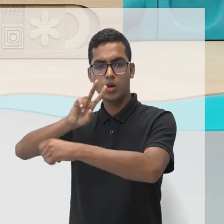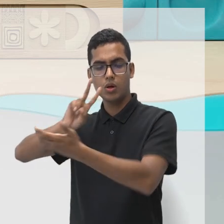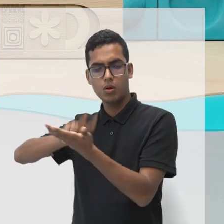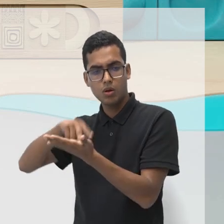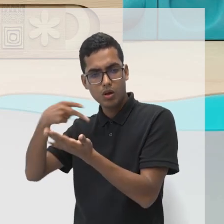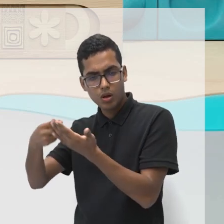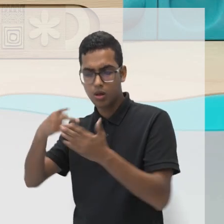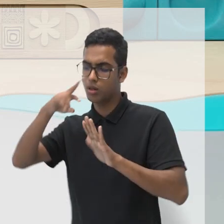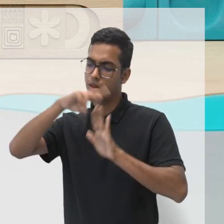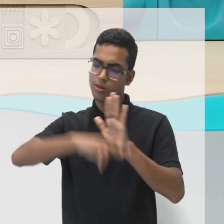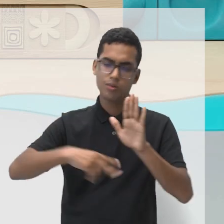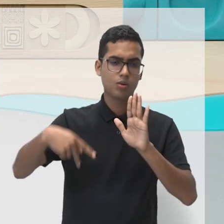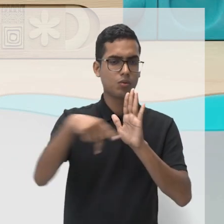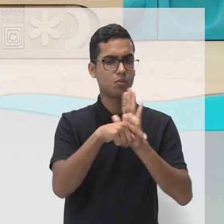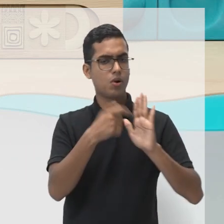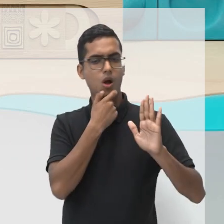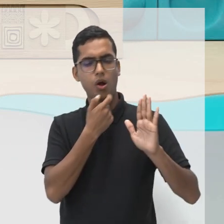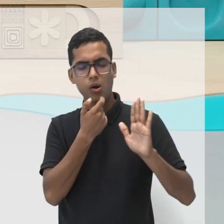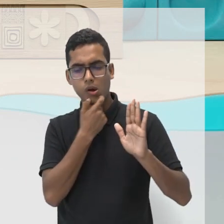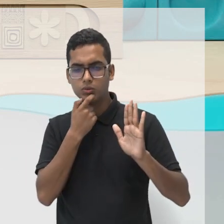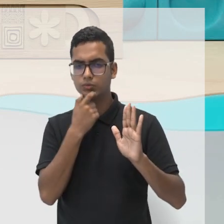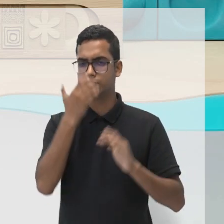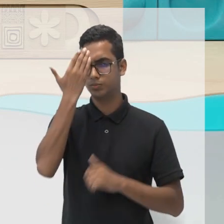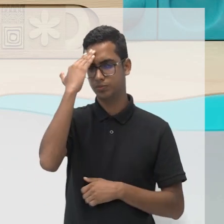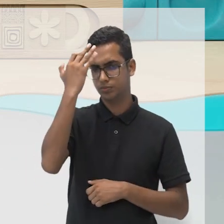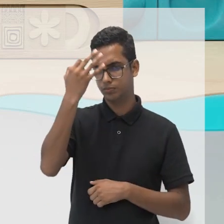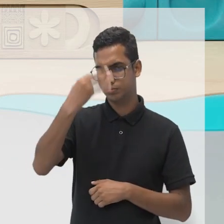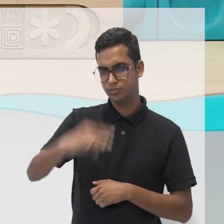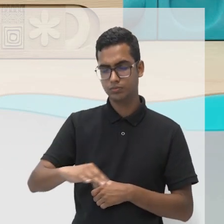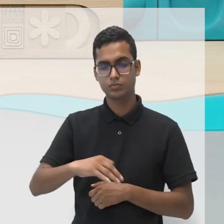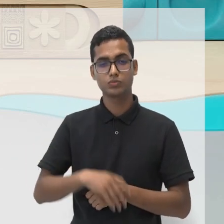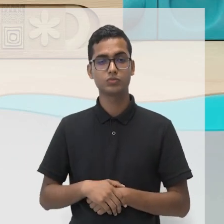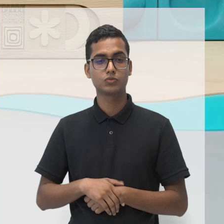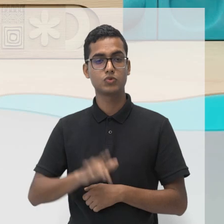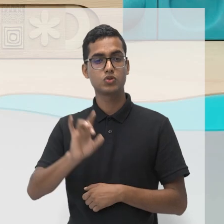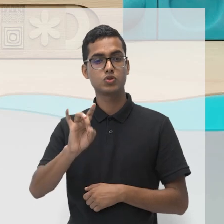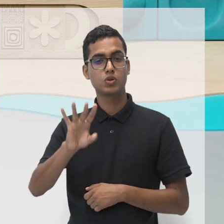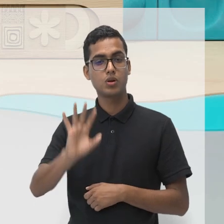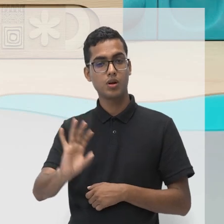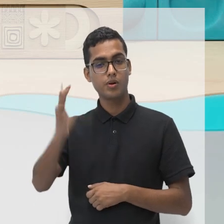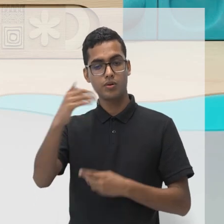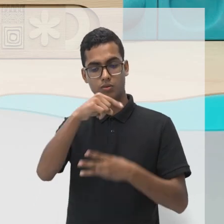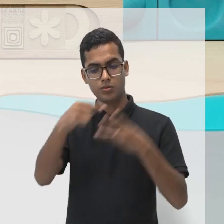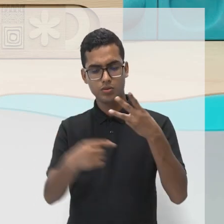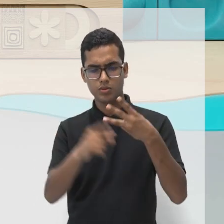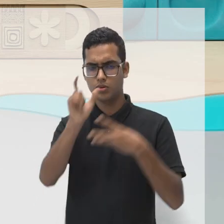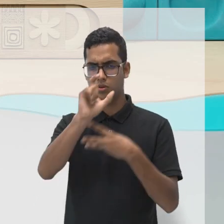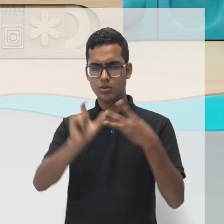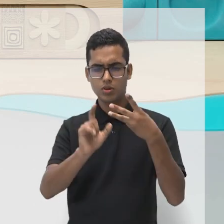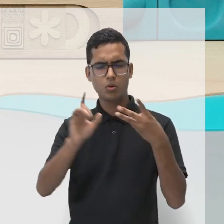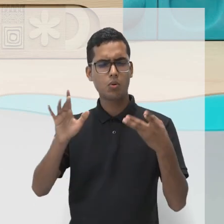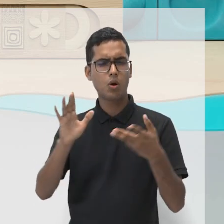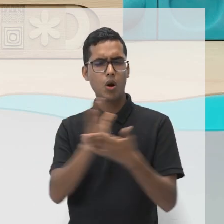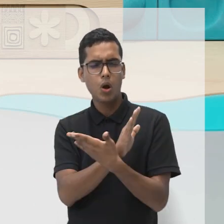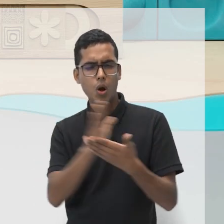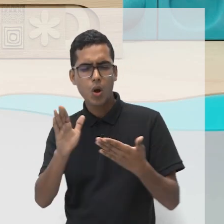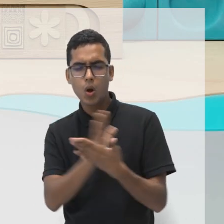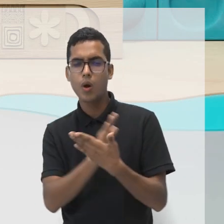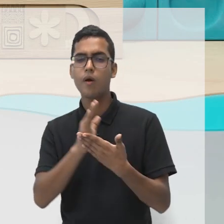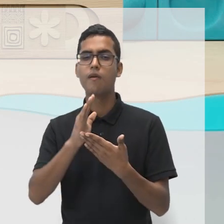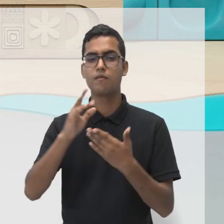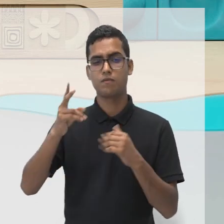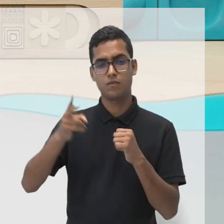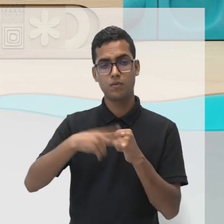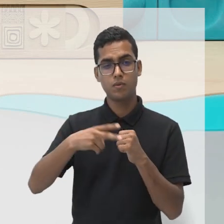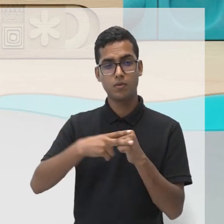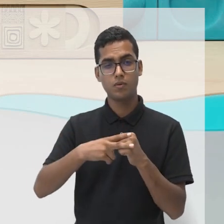quê? Faz parte da regra própria do idioma, tá certo? Mas isso só acontece com esses verbos aqui, tá? São pouquíssimos verbos